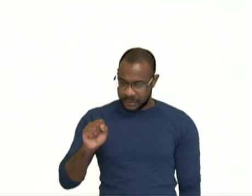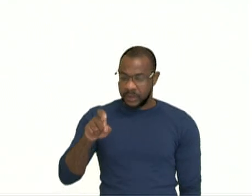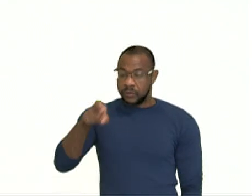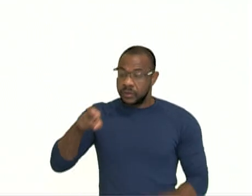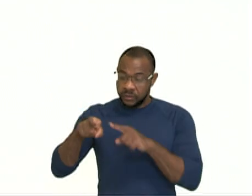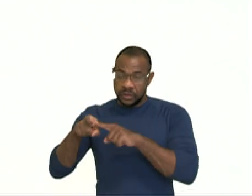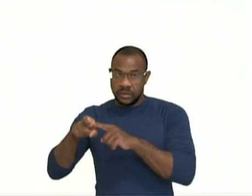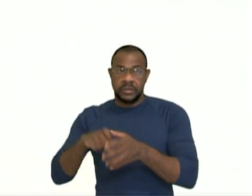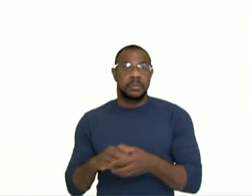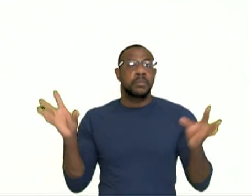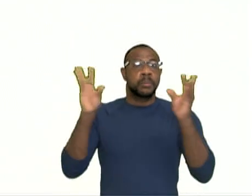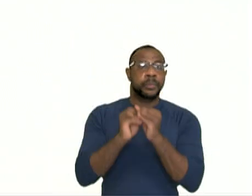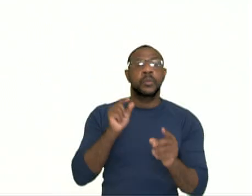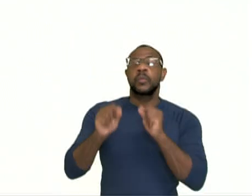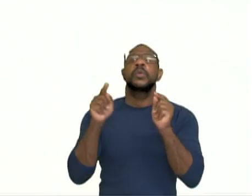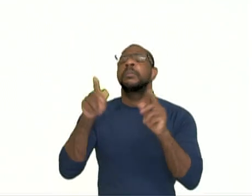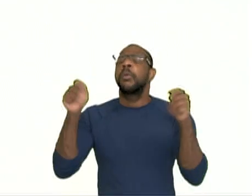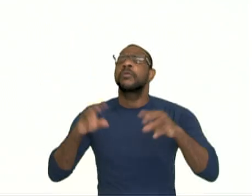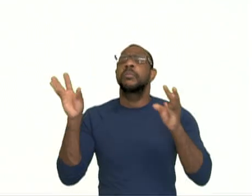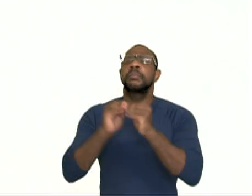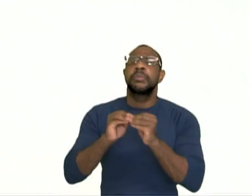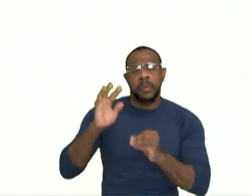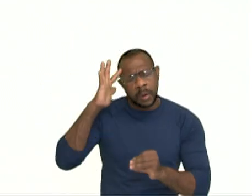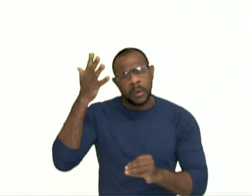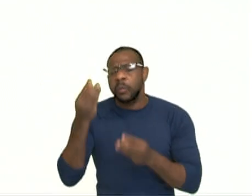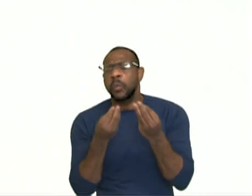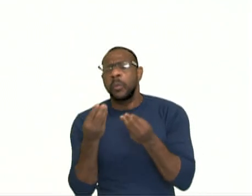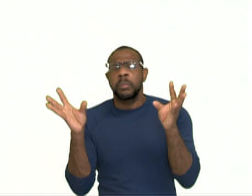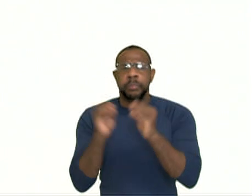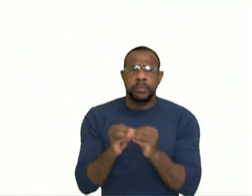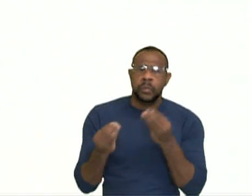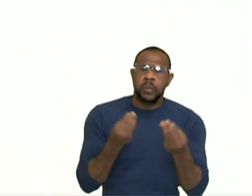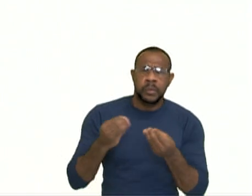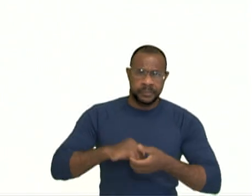podemos concluir? O que você pode concluir com isso?